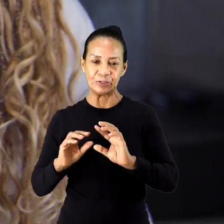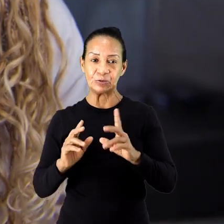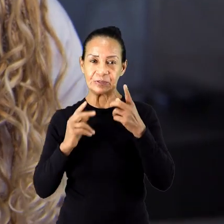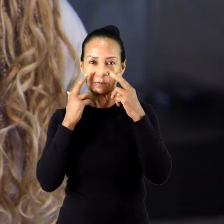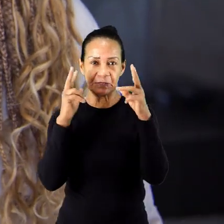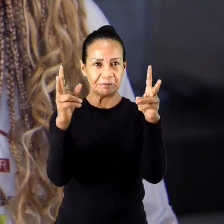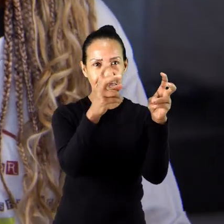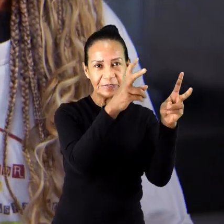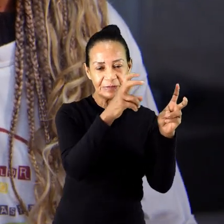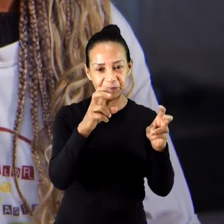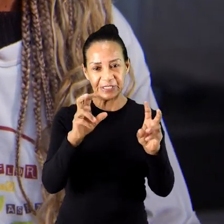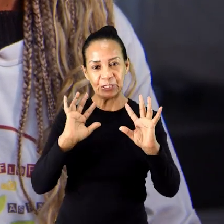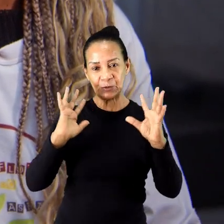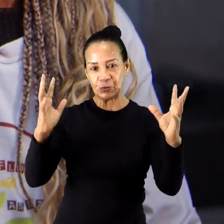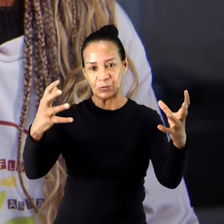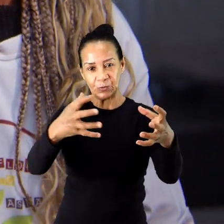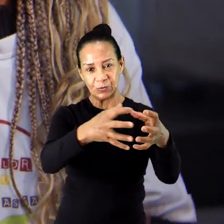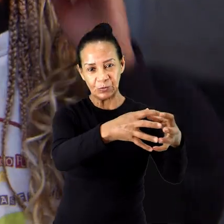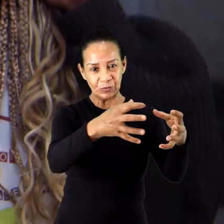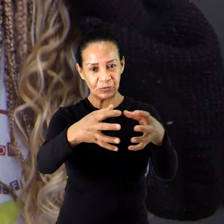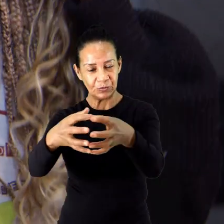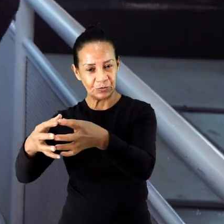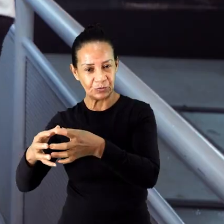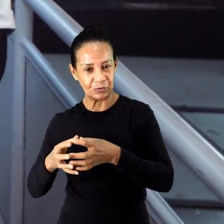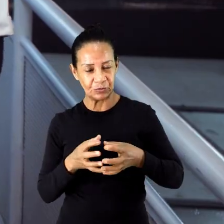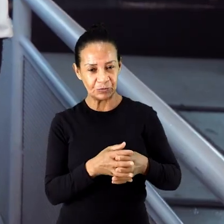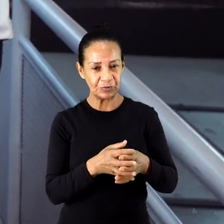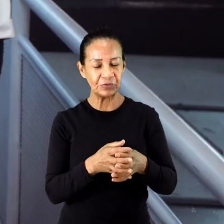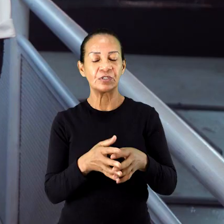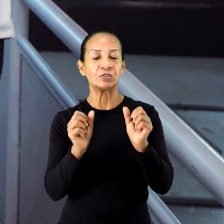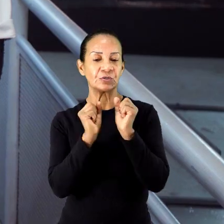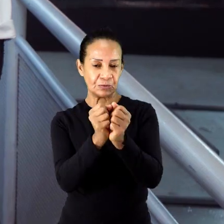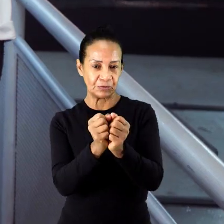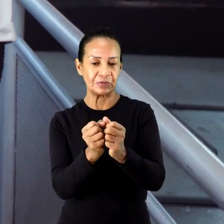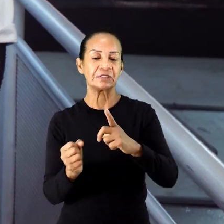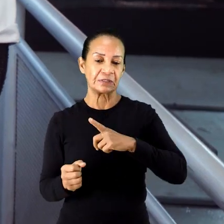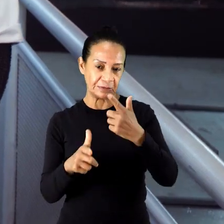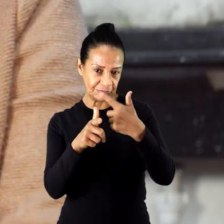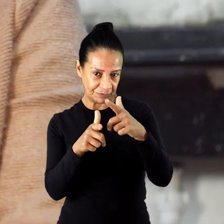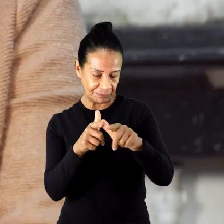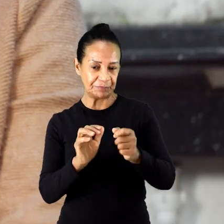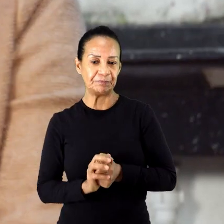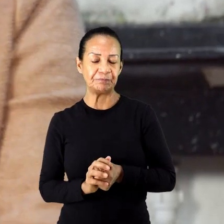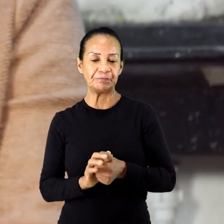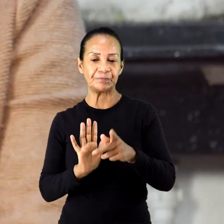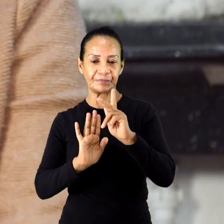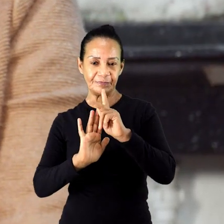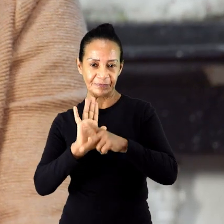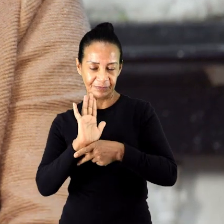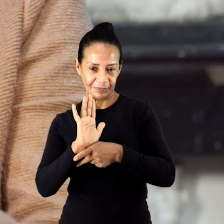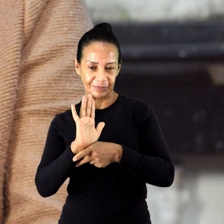é só um problema que a gente... Só a gente estava enfrentando, mas que é um problema para todos os grupos enfrentam também. O projeto